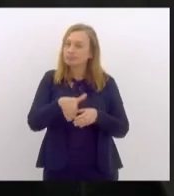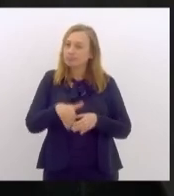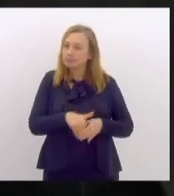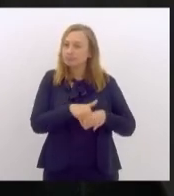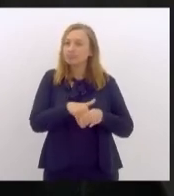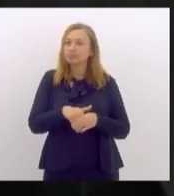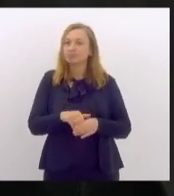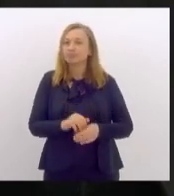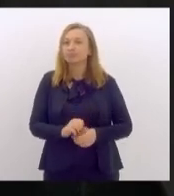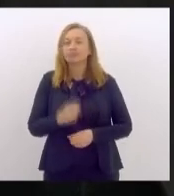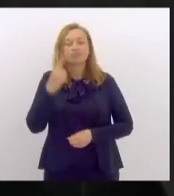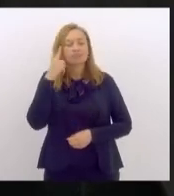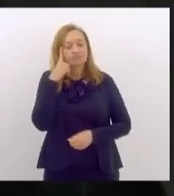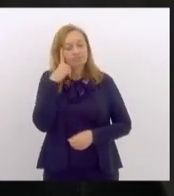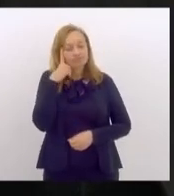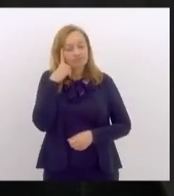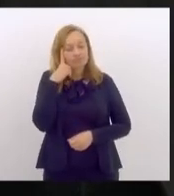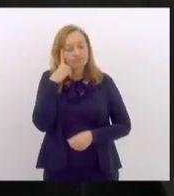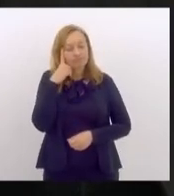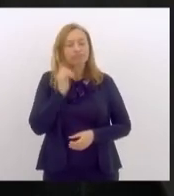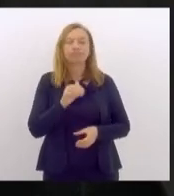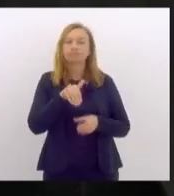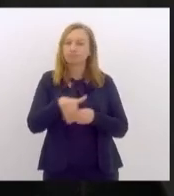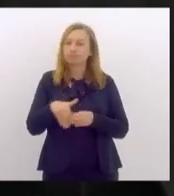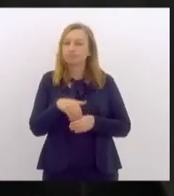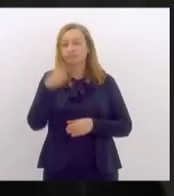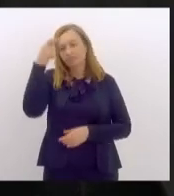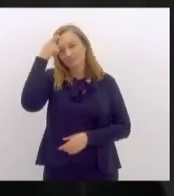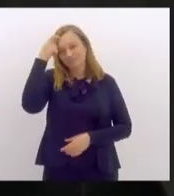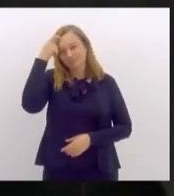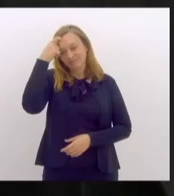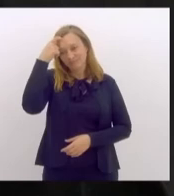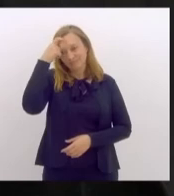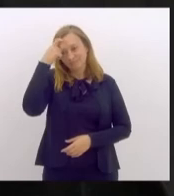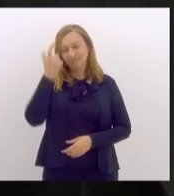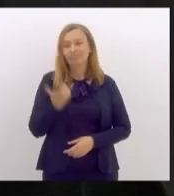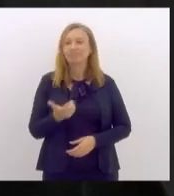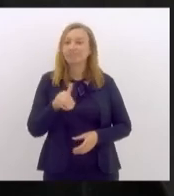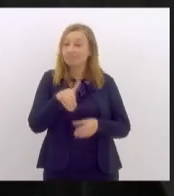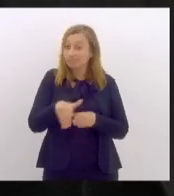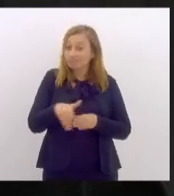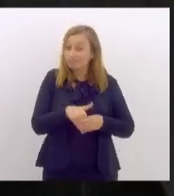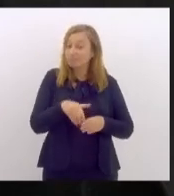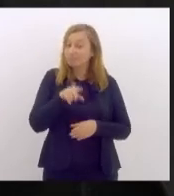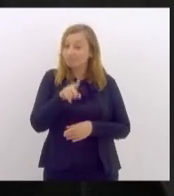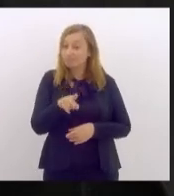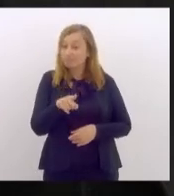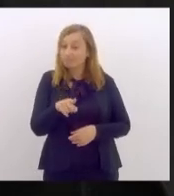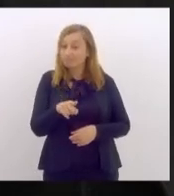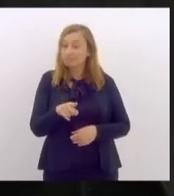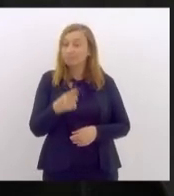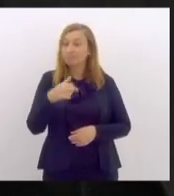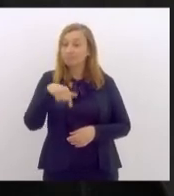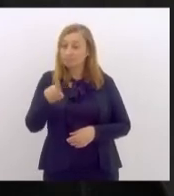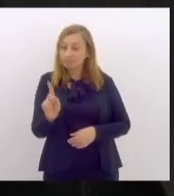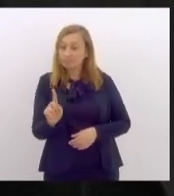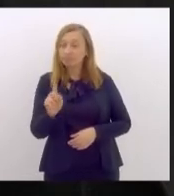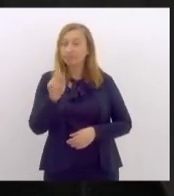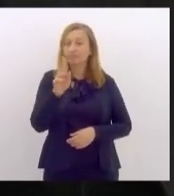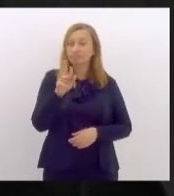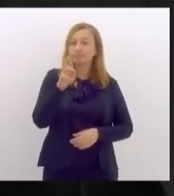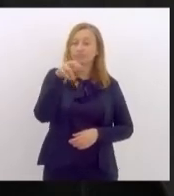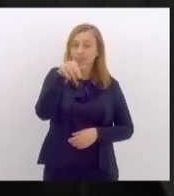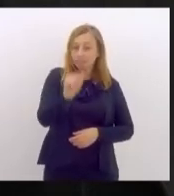a gente reflita sobre um voto com consciência um voto que você é leve para urna sim o seu documento